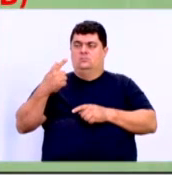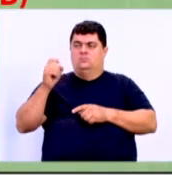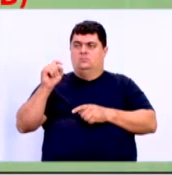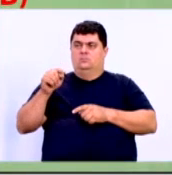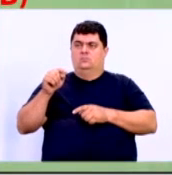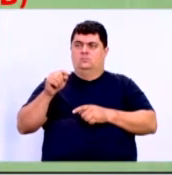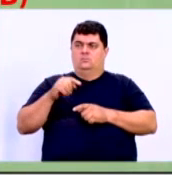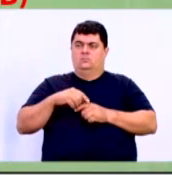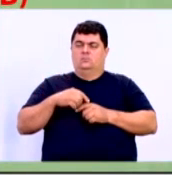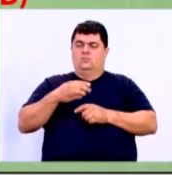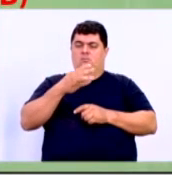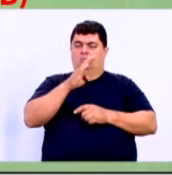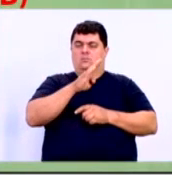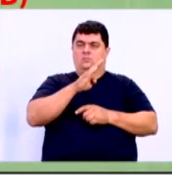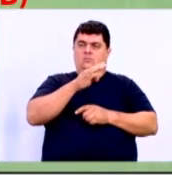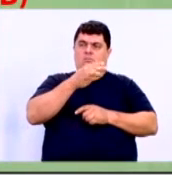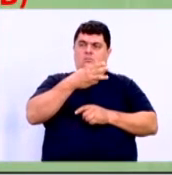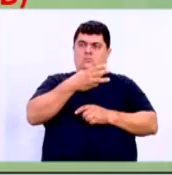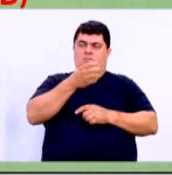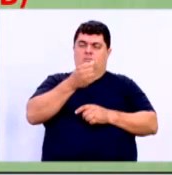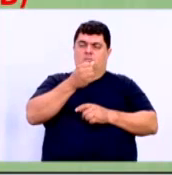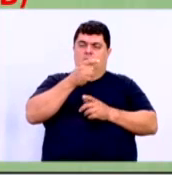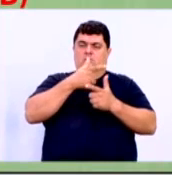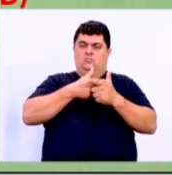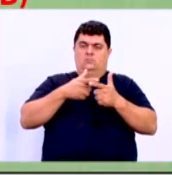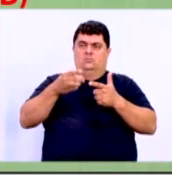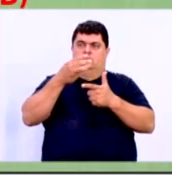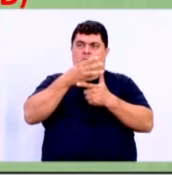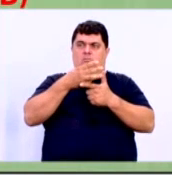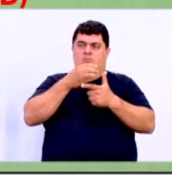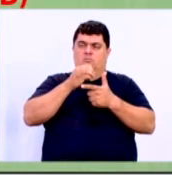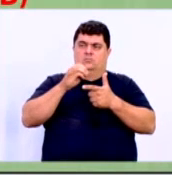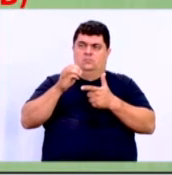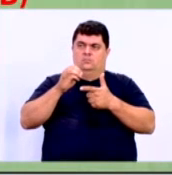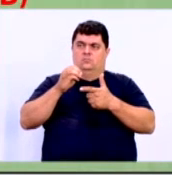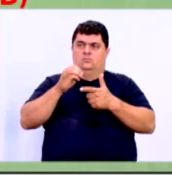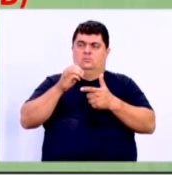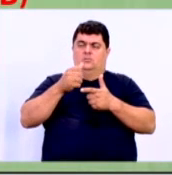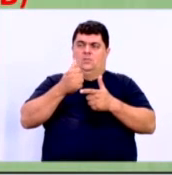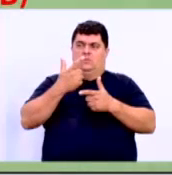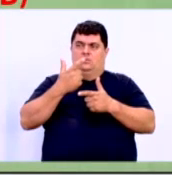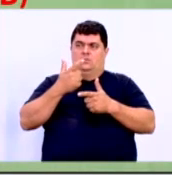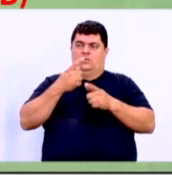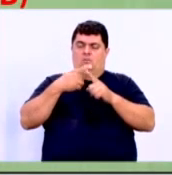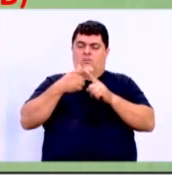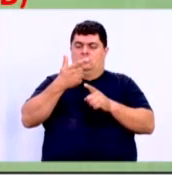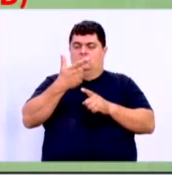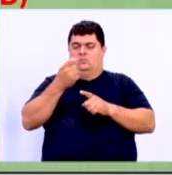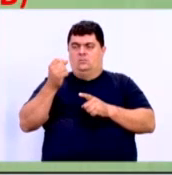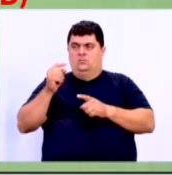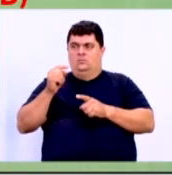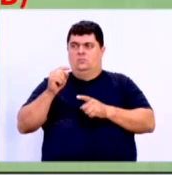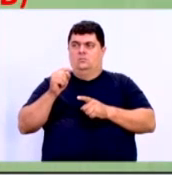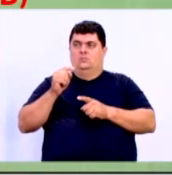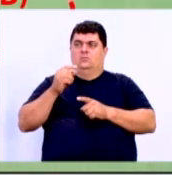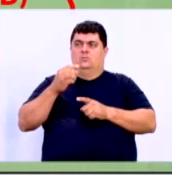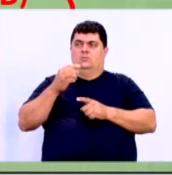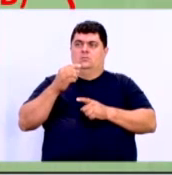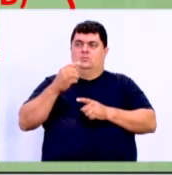12.000. B, 36 dividido por 3 dá 12. 12 dividido por